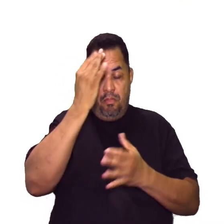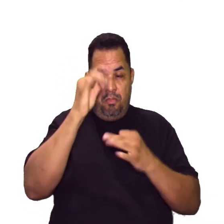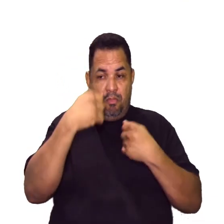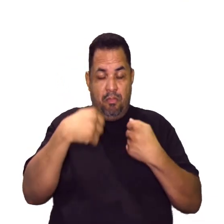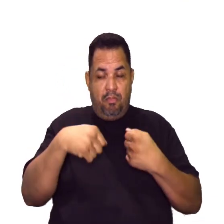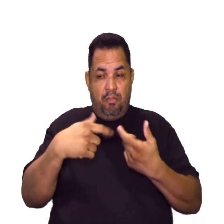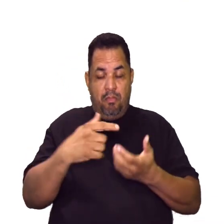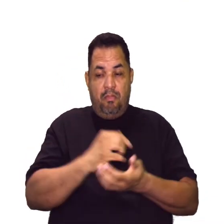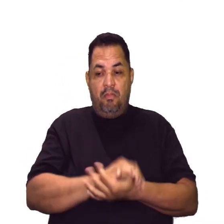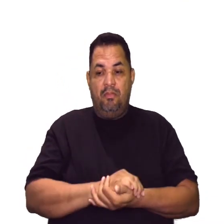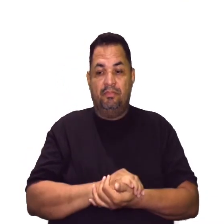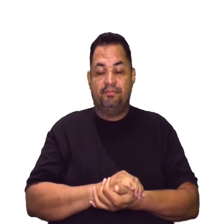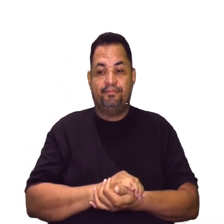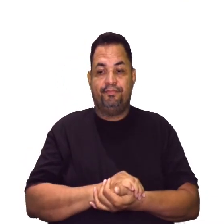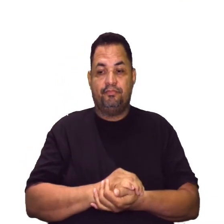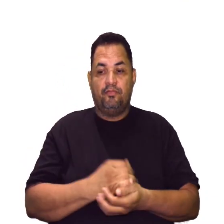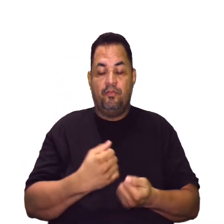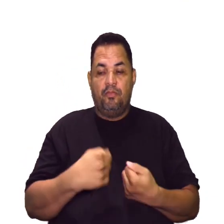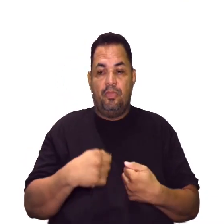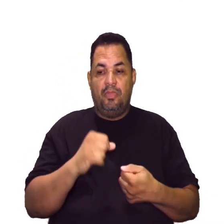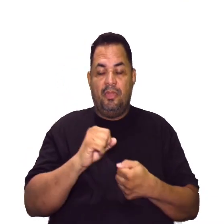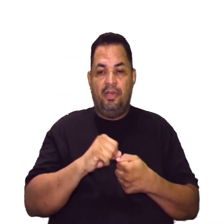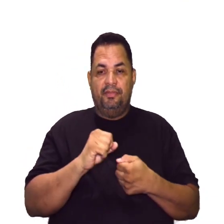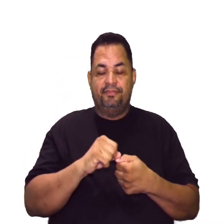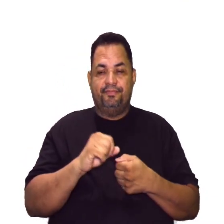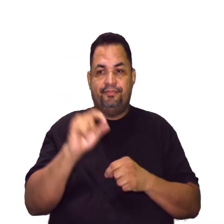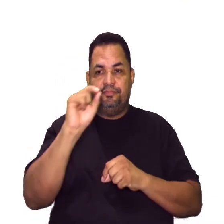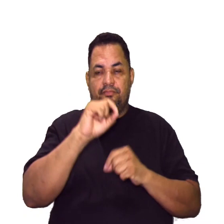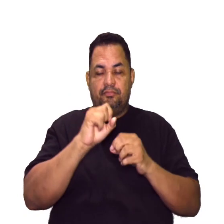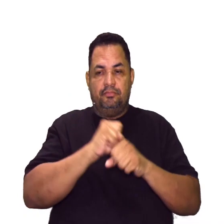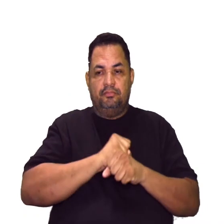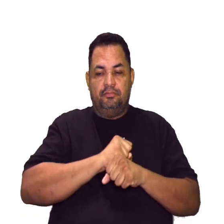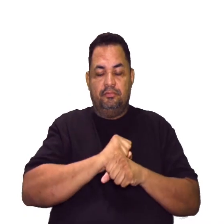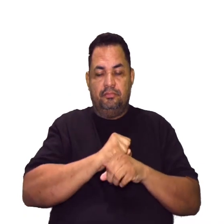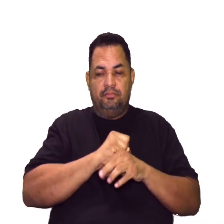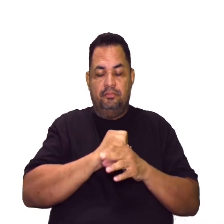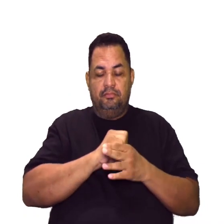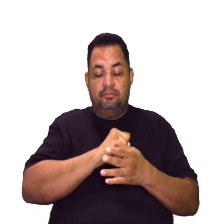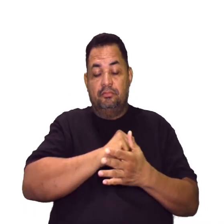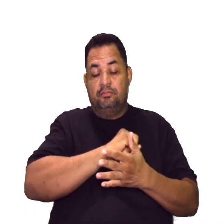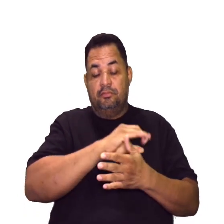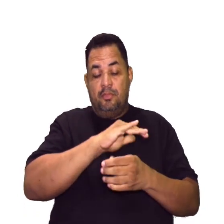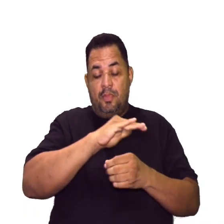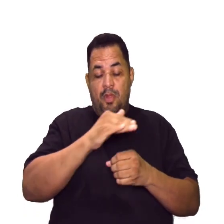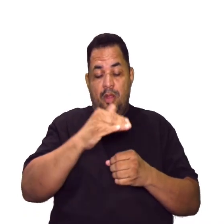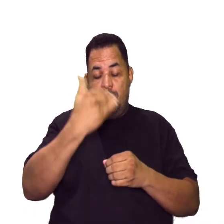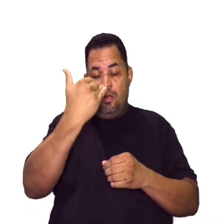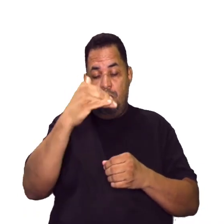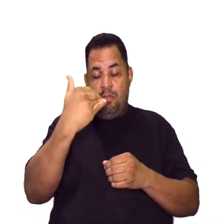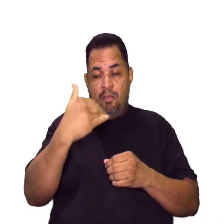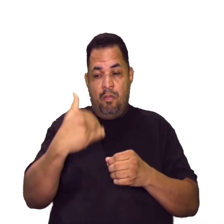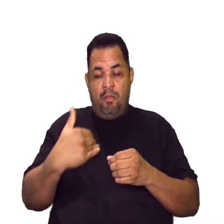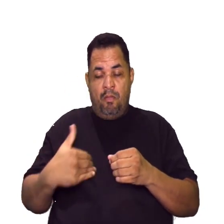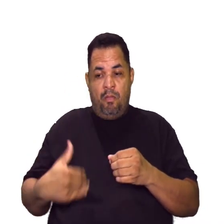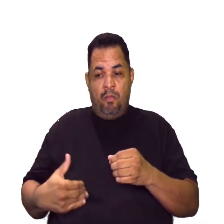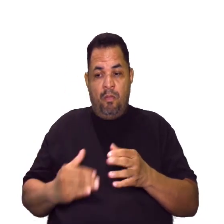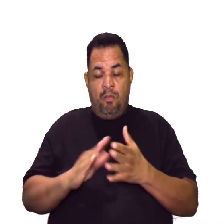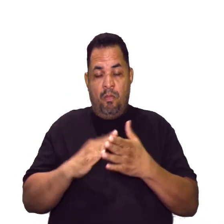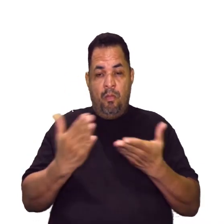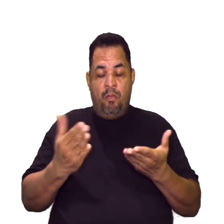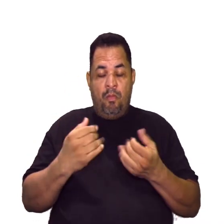eletrônica, você tem que fazer primeiro a distribuição eletrônica daquele